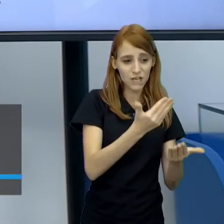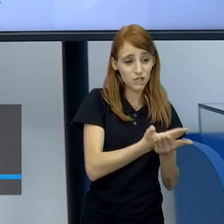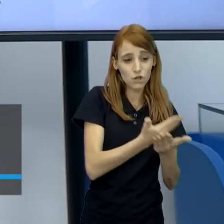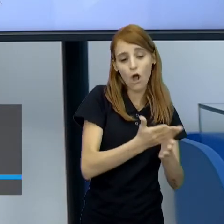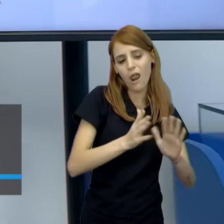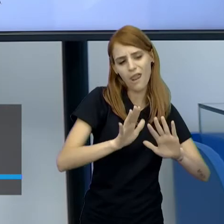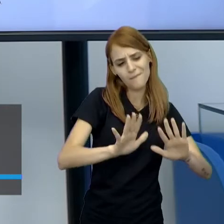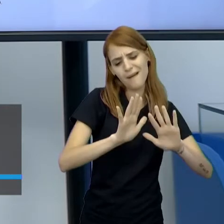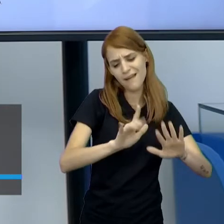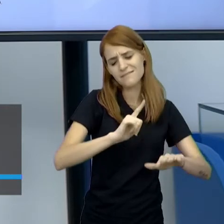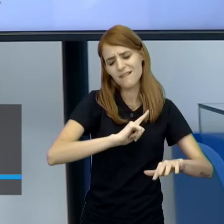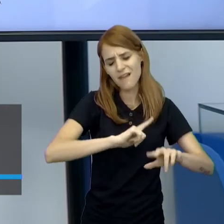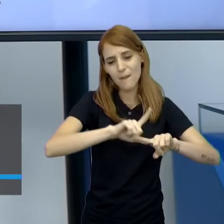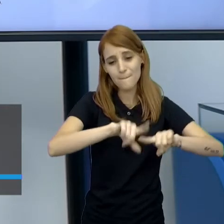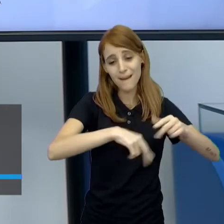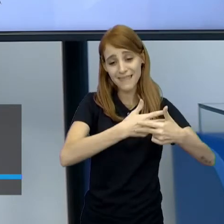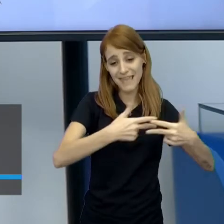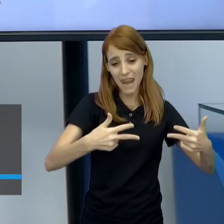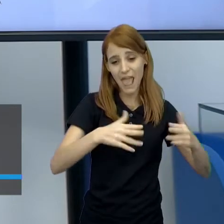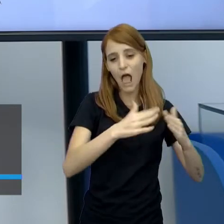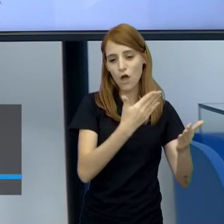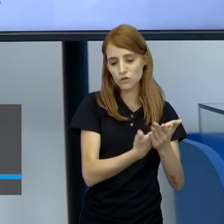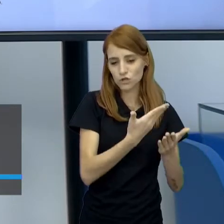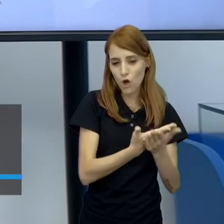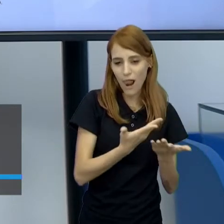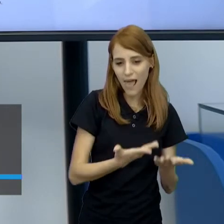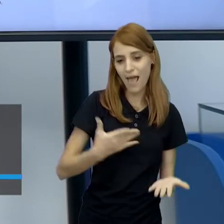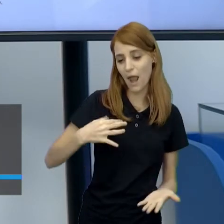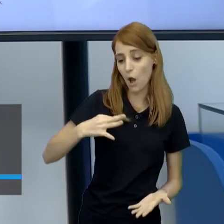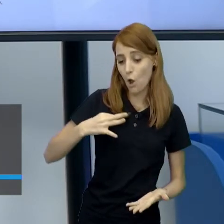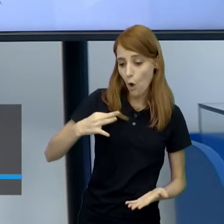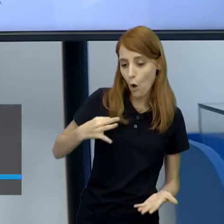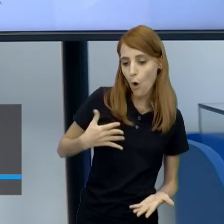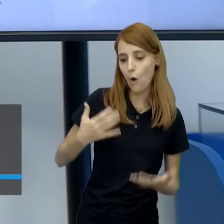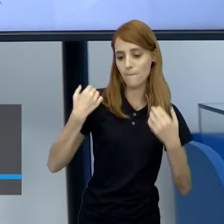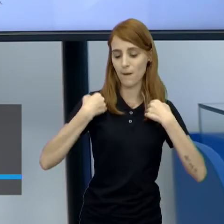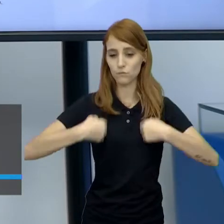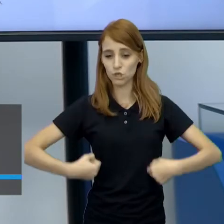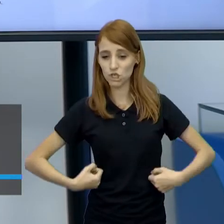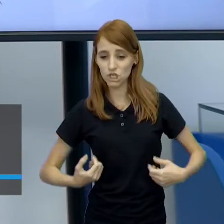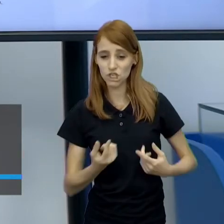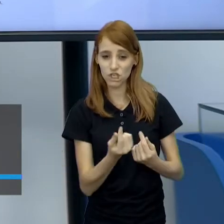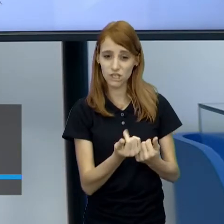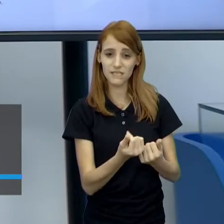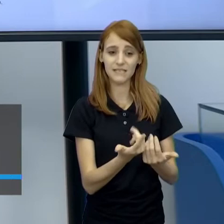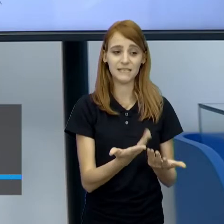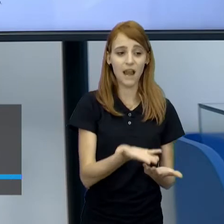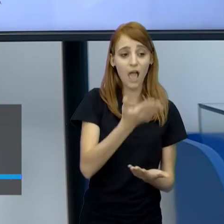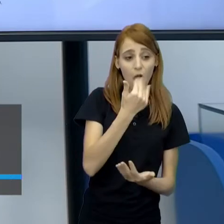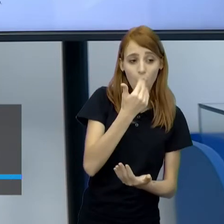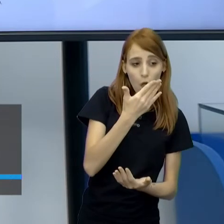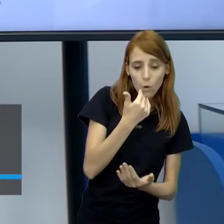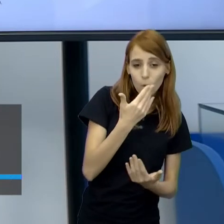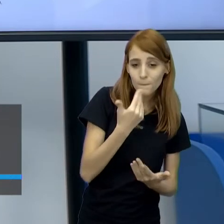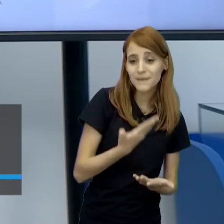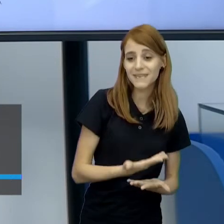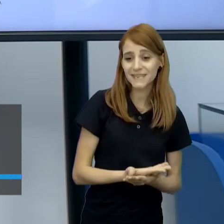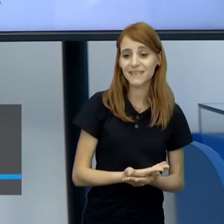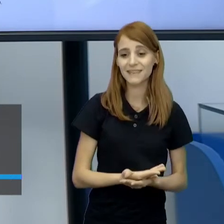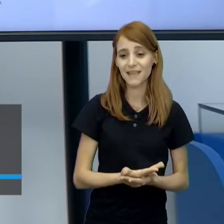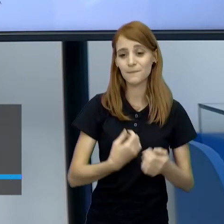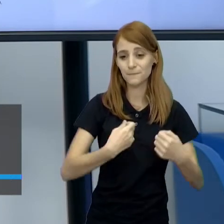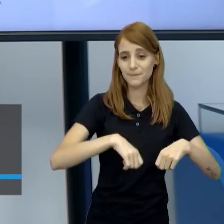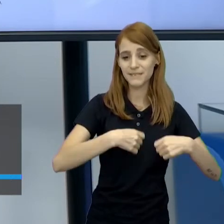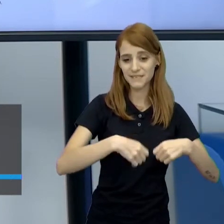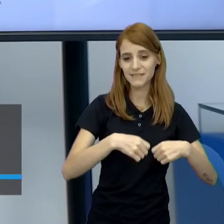material escolar, né? A gente gasta com mochila, com a roupa que a gente vai na escola. A gente tem a cantina também, né? Tudo isso está englobado aí